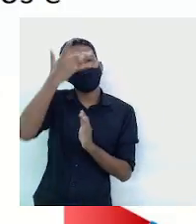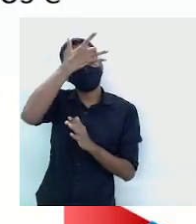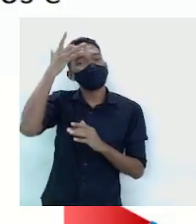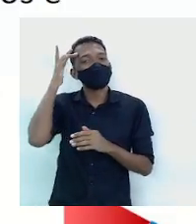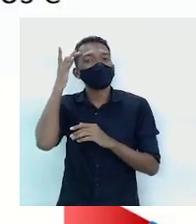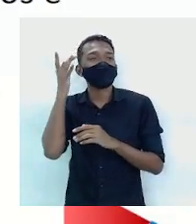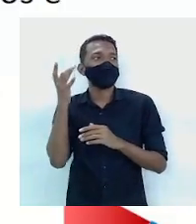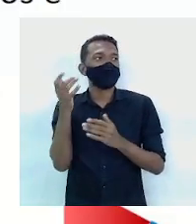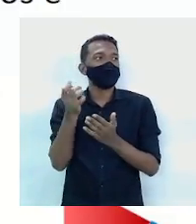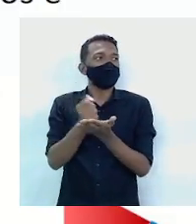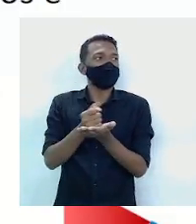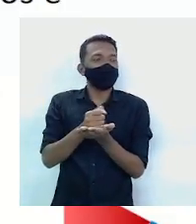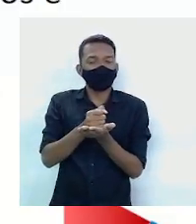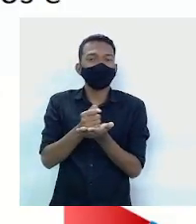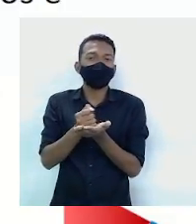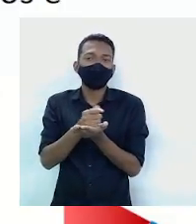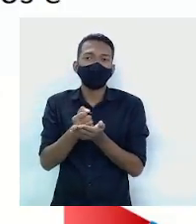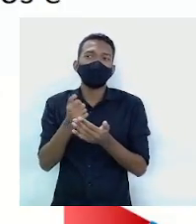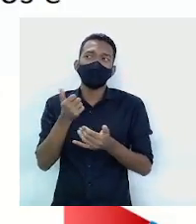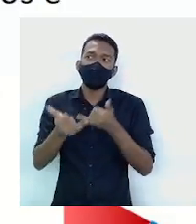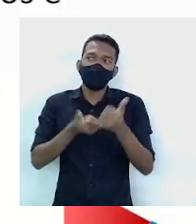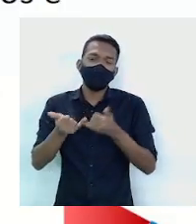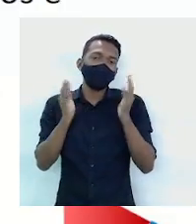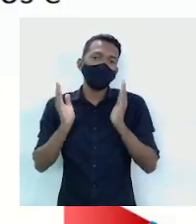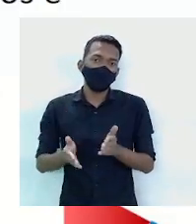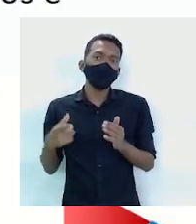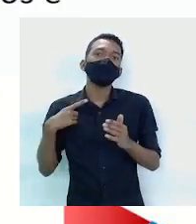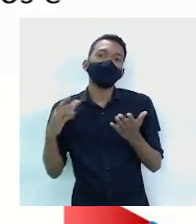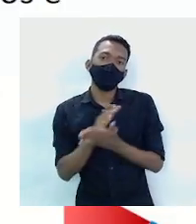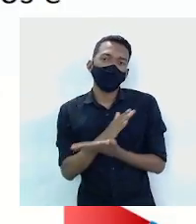falando alguma coisa, enfim. Tem alguns momentos em